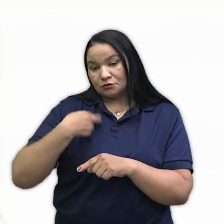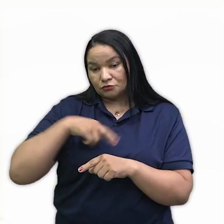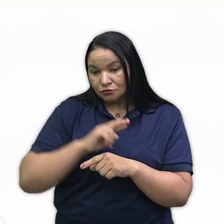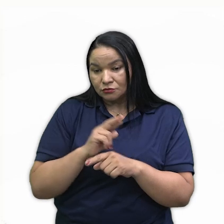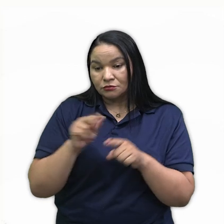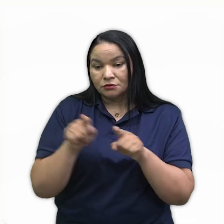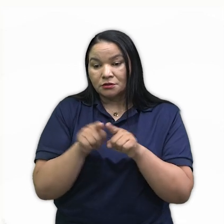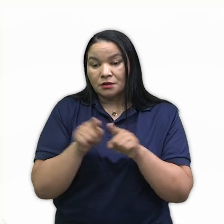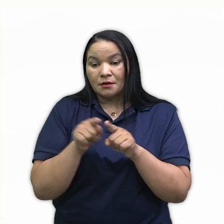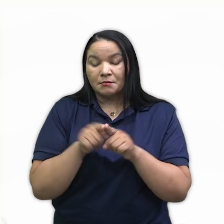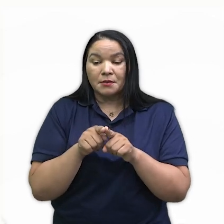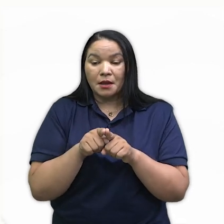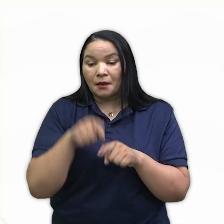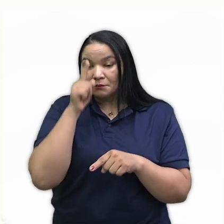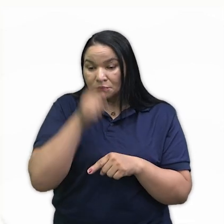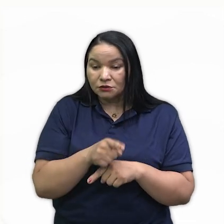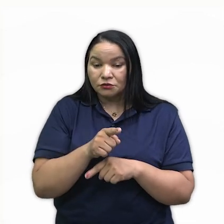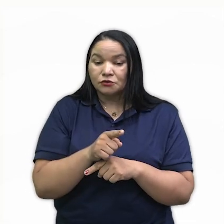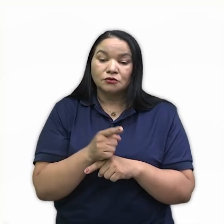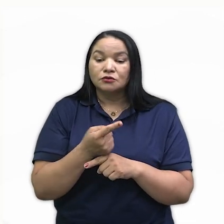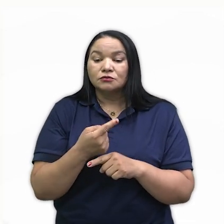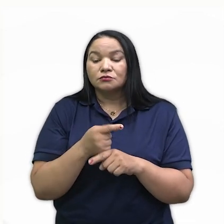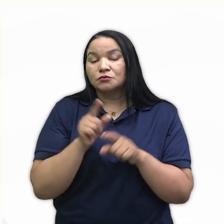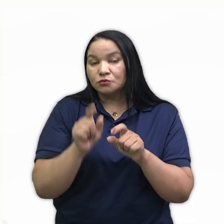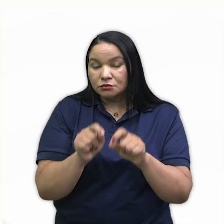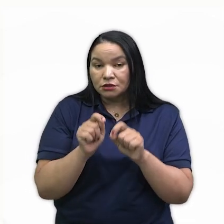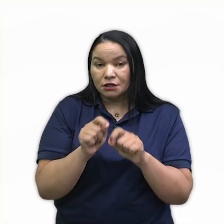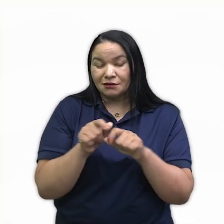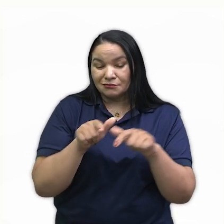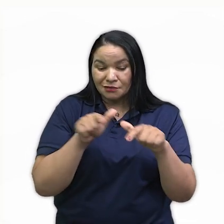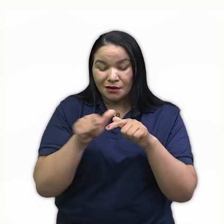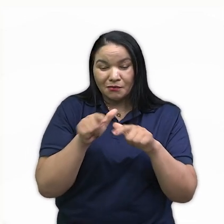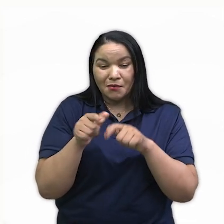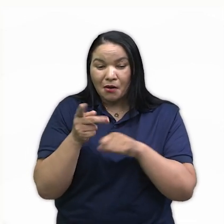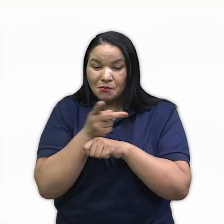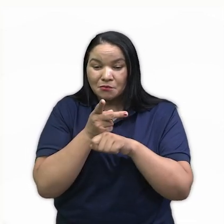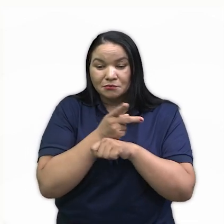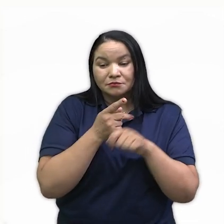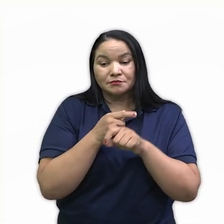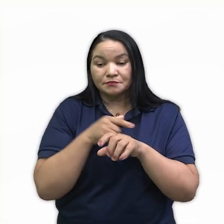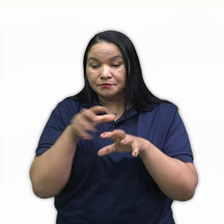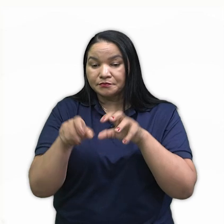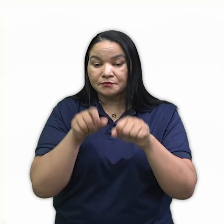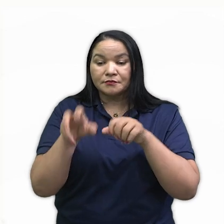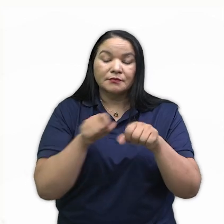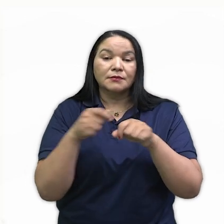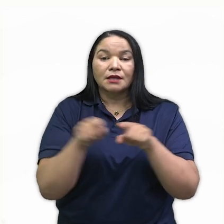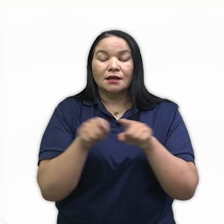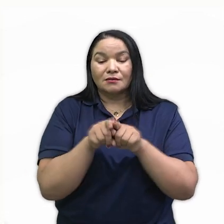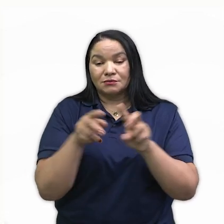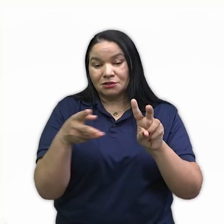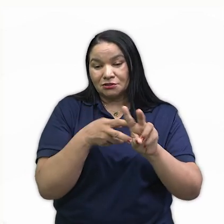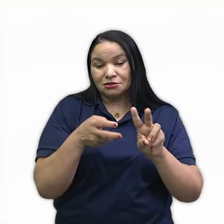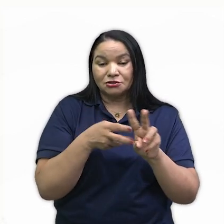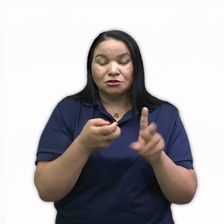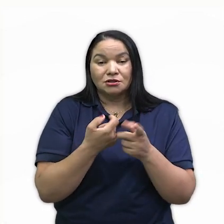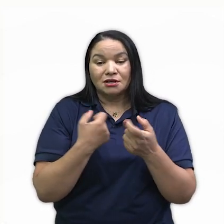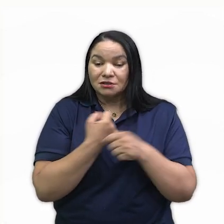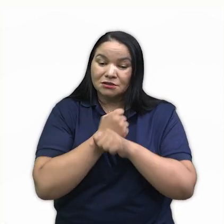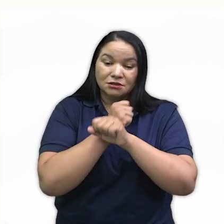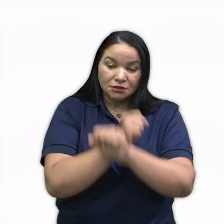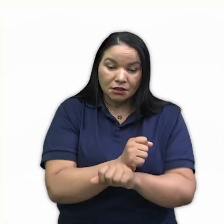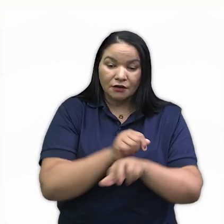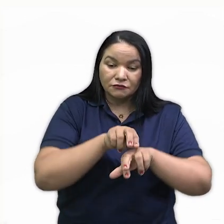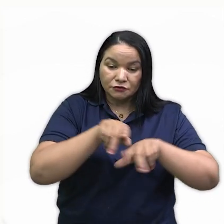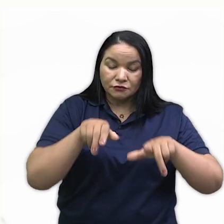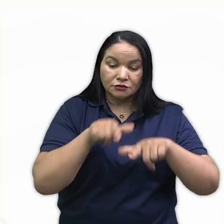missões promovidas por parte de colonos, também na busca por mão de obra nativa, mão de obra indígena para ser escravizado, né, para trabalhar